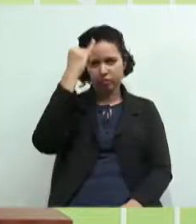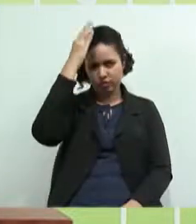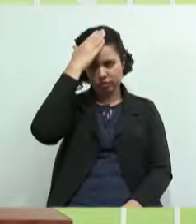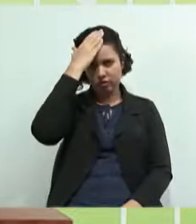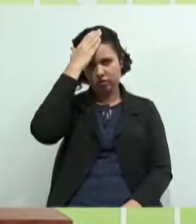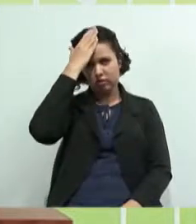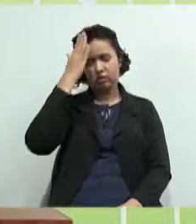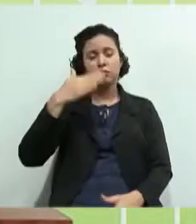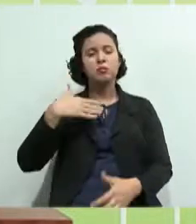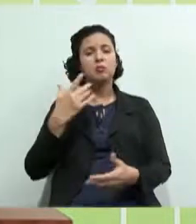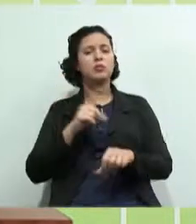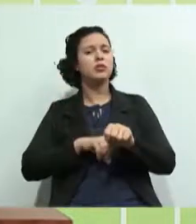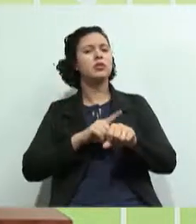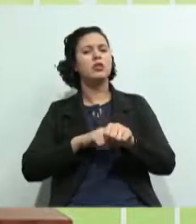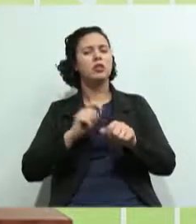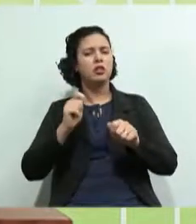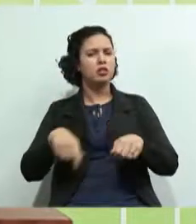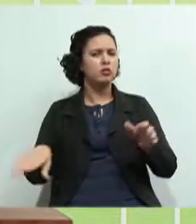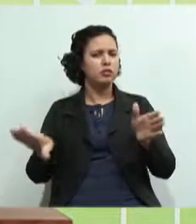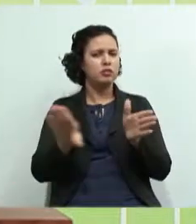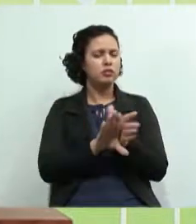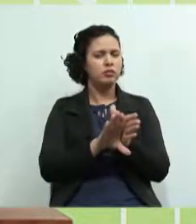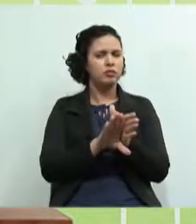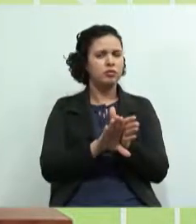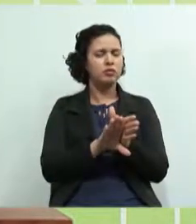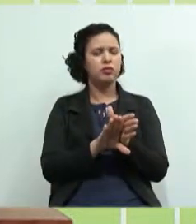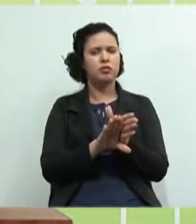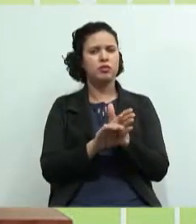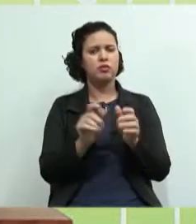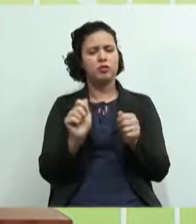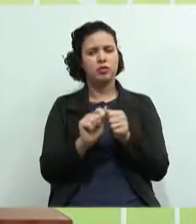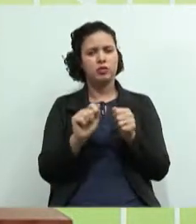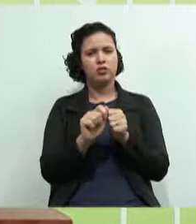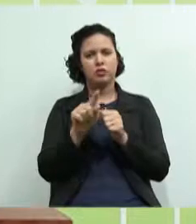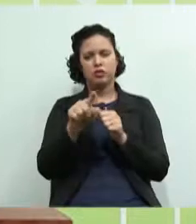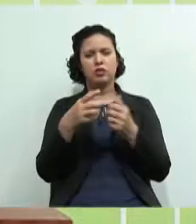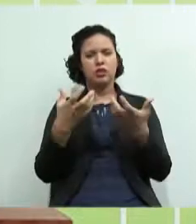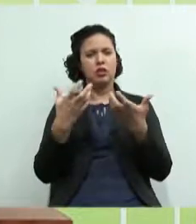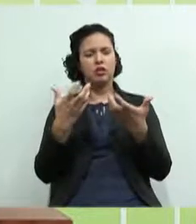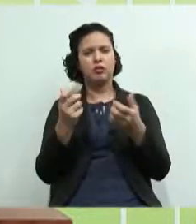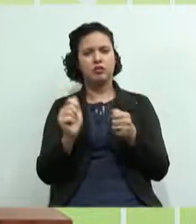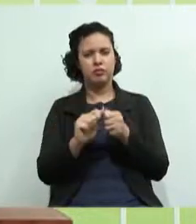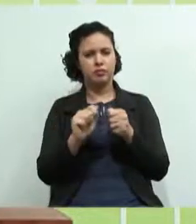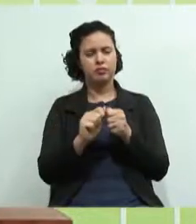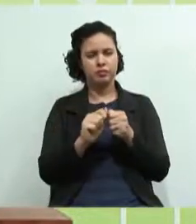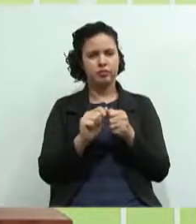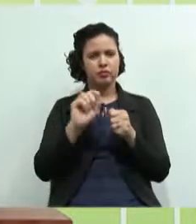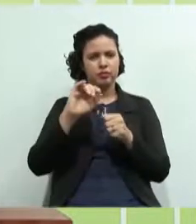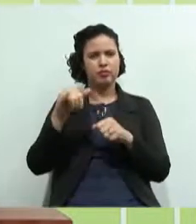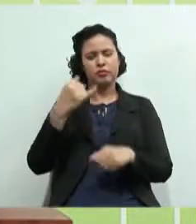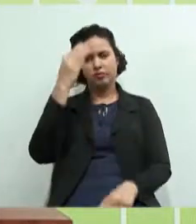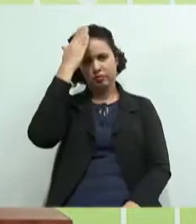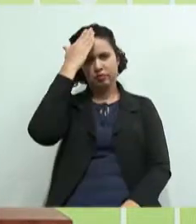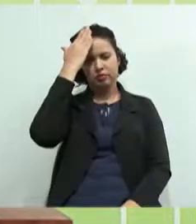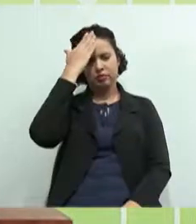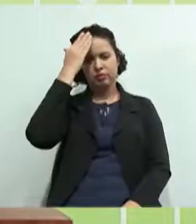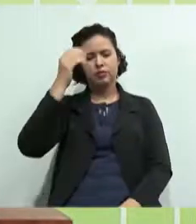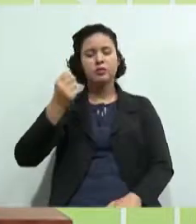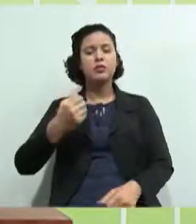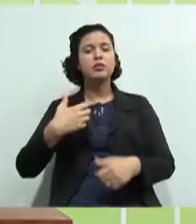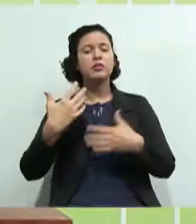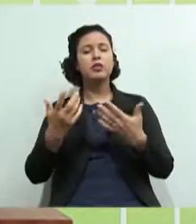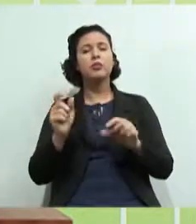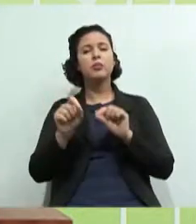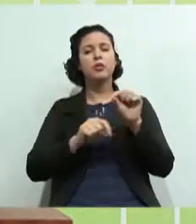que você tem esse tempo para poder chegar até lá, para poder realmente fazer aquilo que você está indo fazer nesse município? Não sei. E aí, é claro, o que fazer